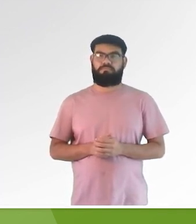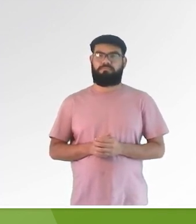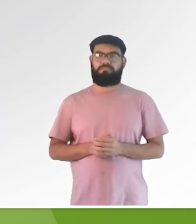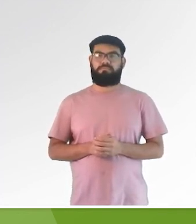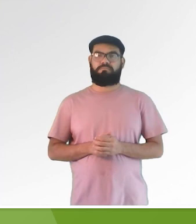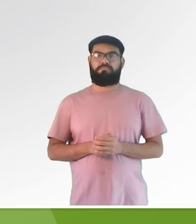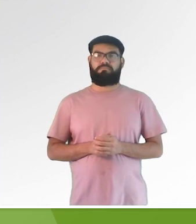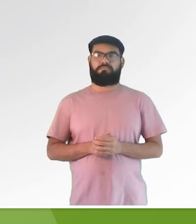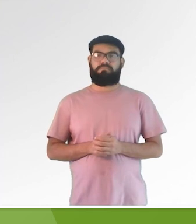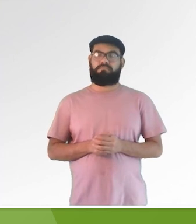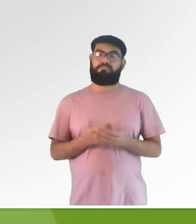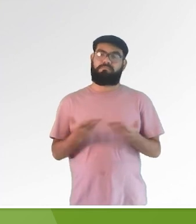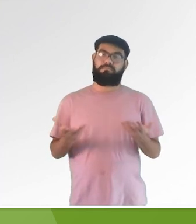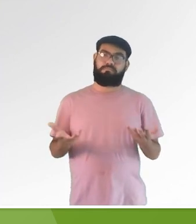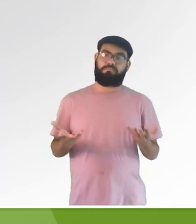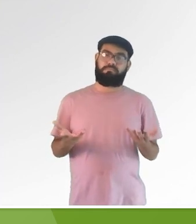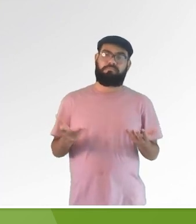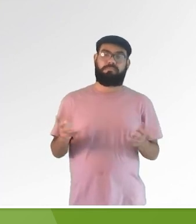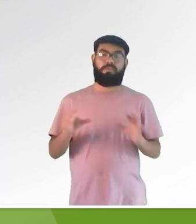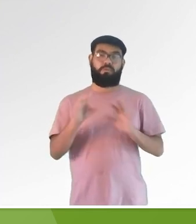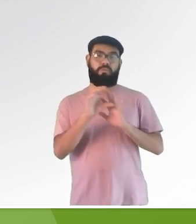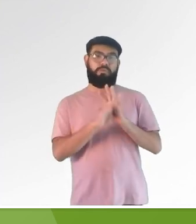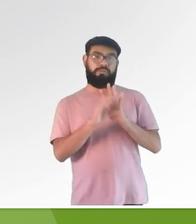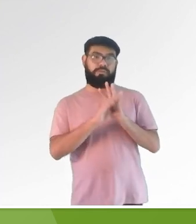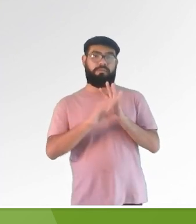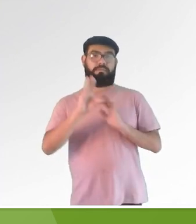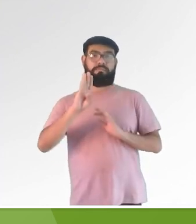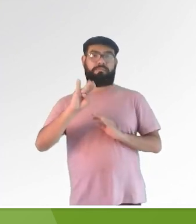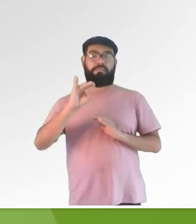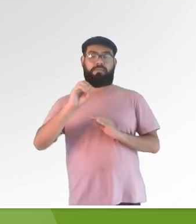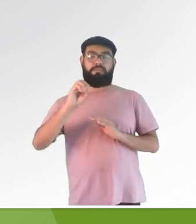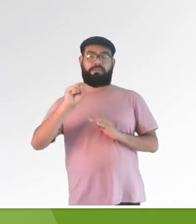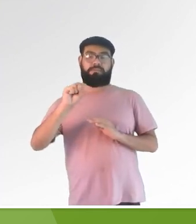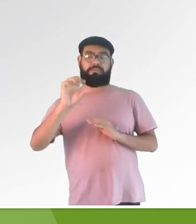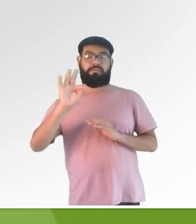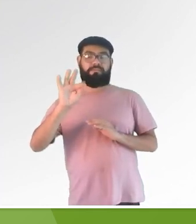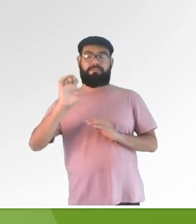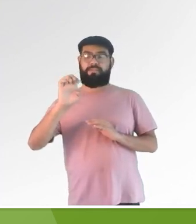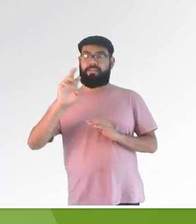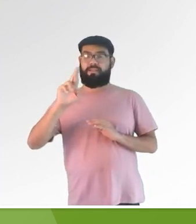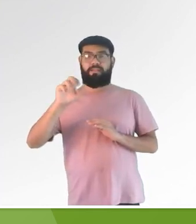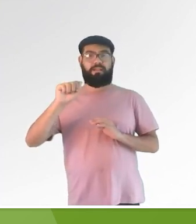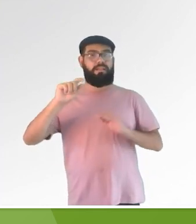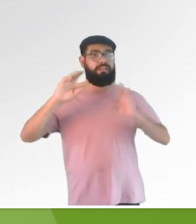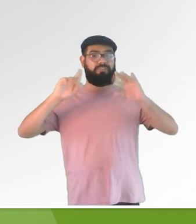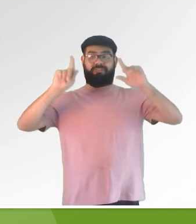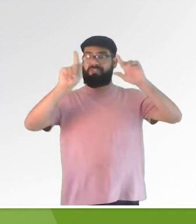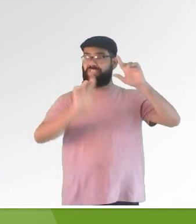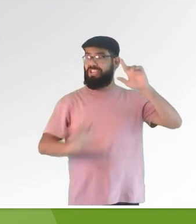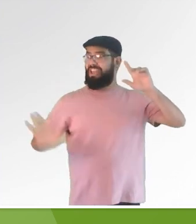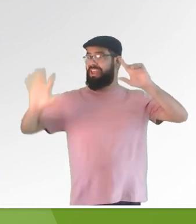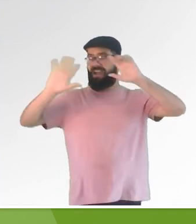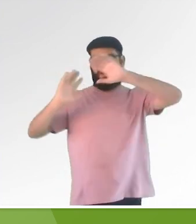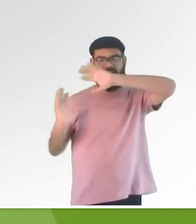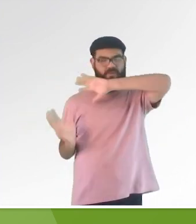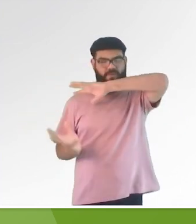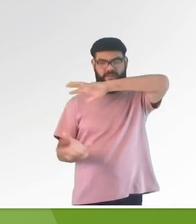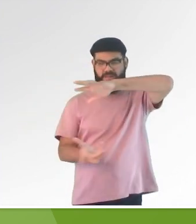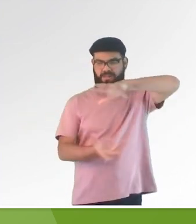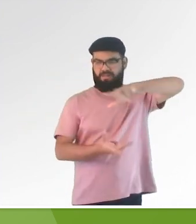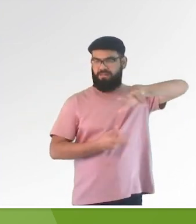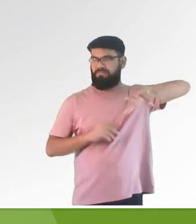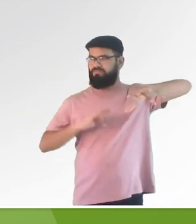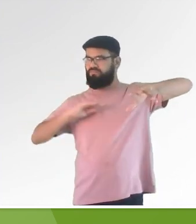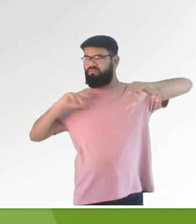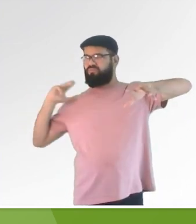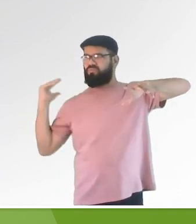Então, o conceito de biosfera, trago aí a imagem do nosso planeta Terra, não é? Para exemplificar para vocês que